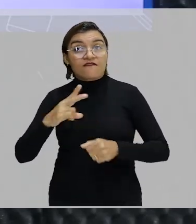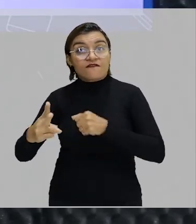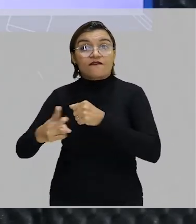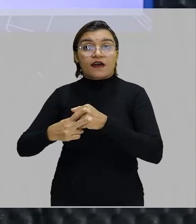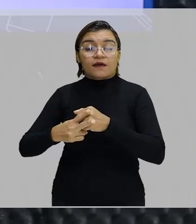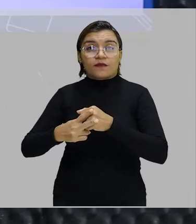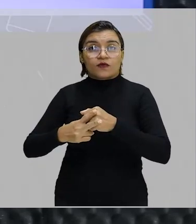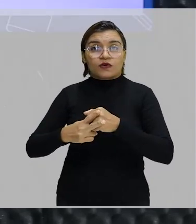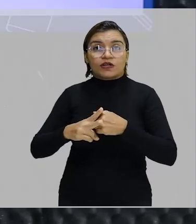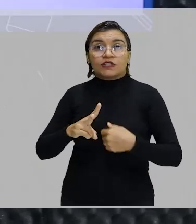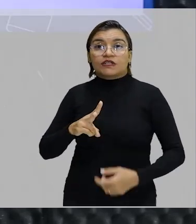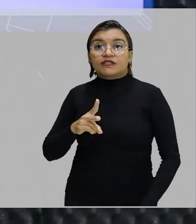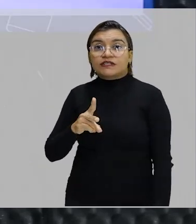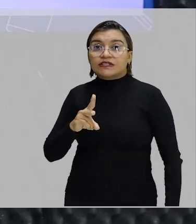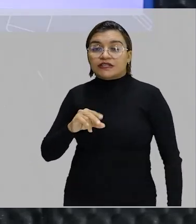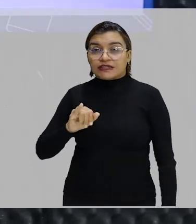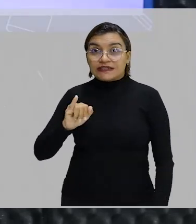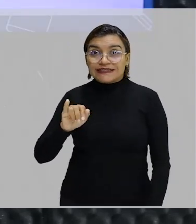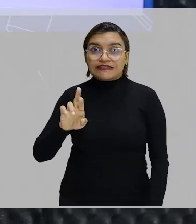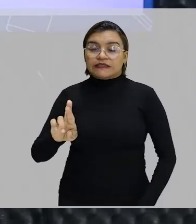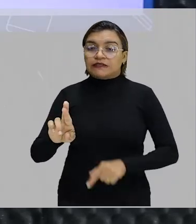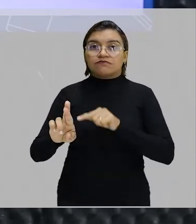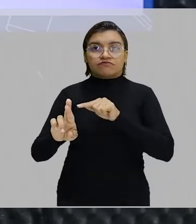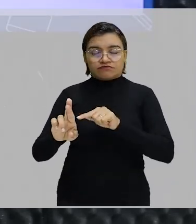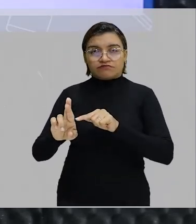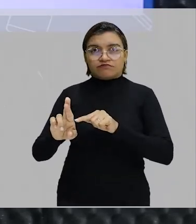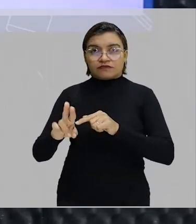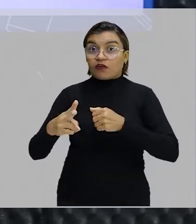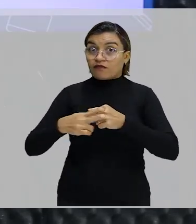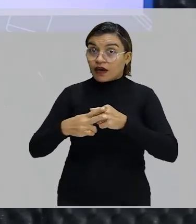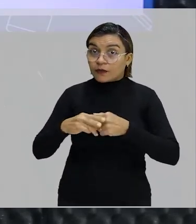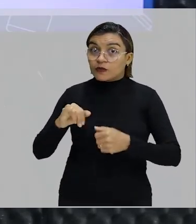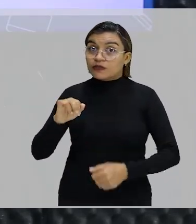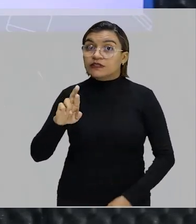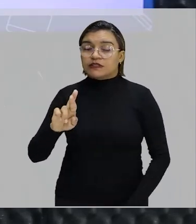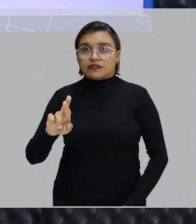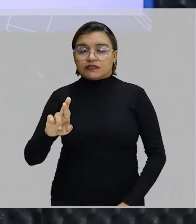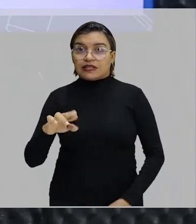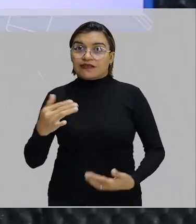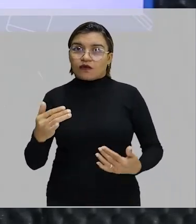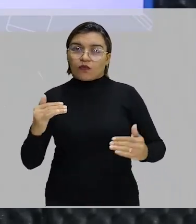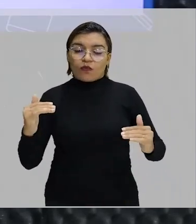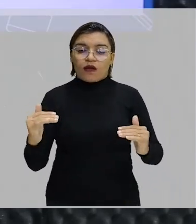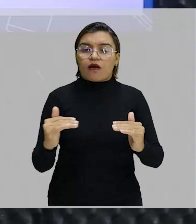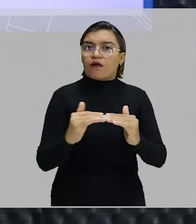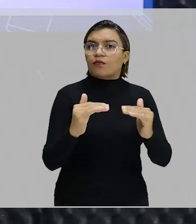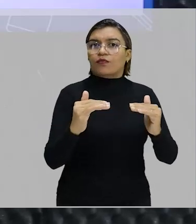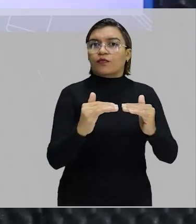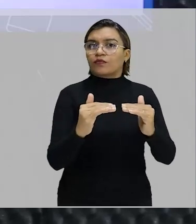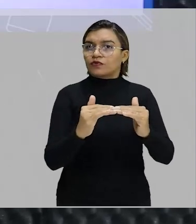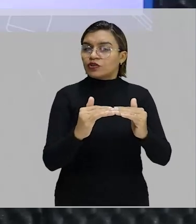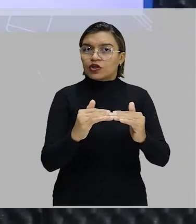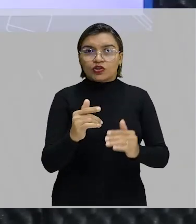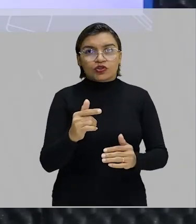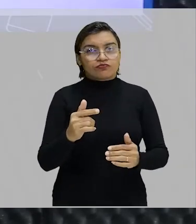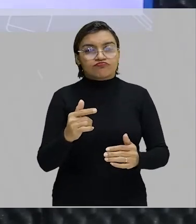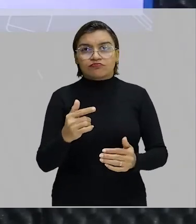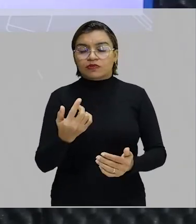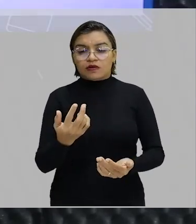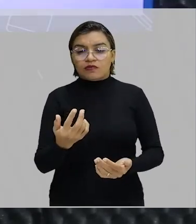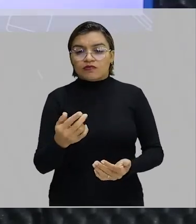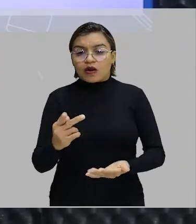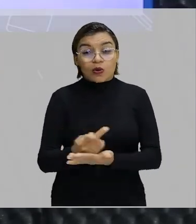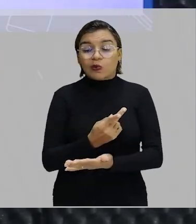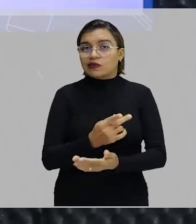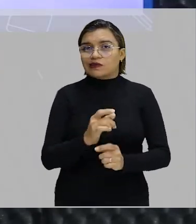ir. Então, eu tenho aqui uma harmonia que não acontece entre o verbo e o sujeito, que é assunto de outra